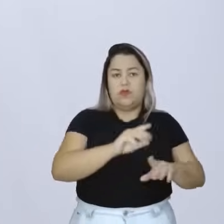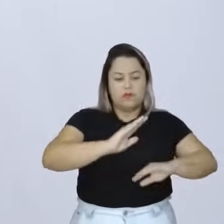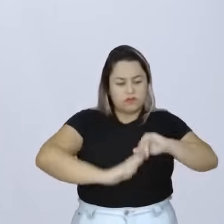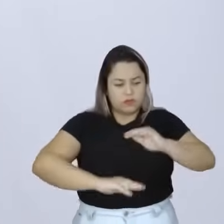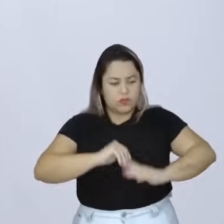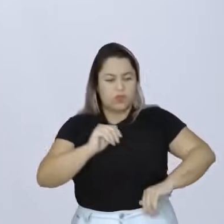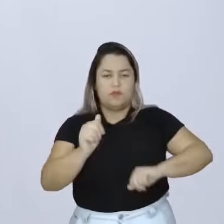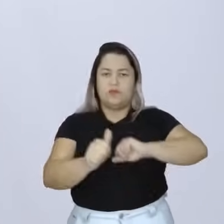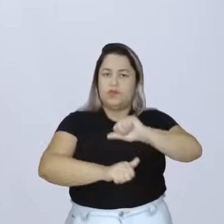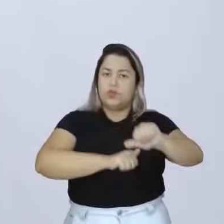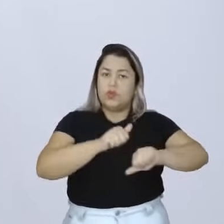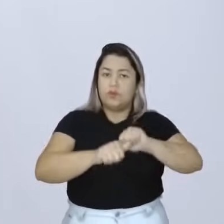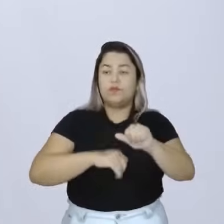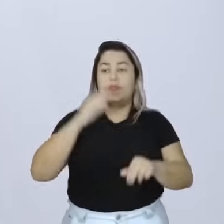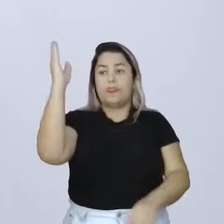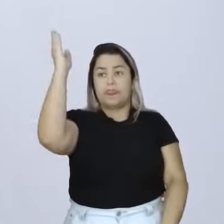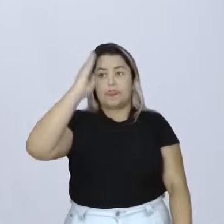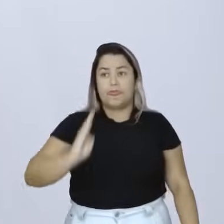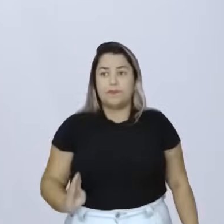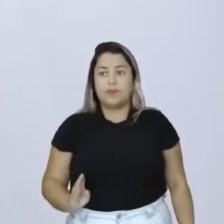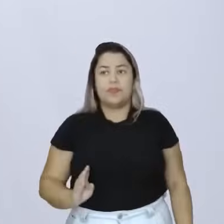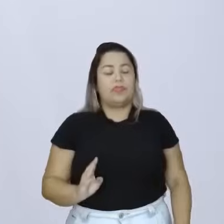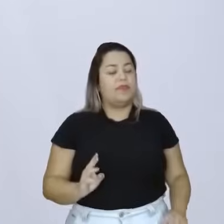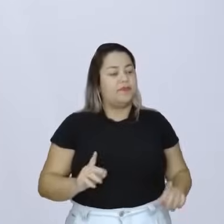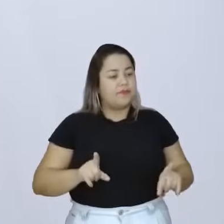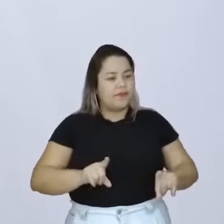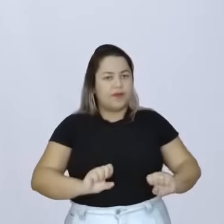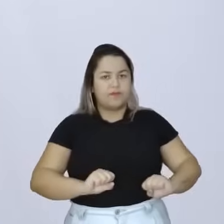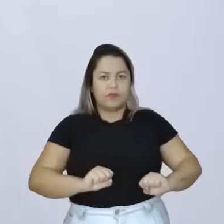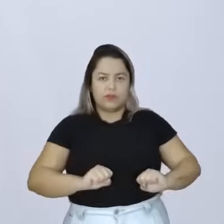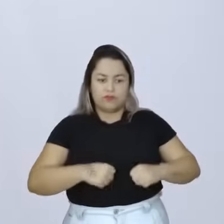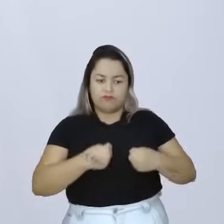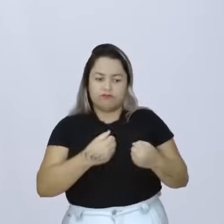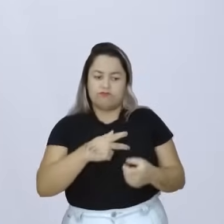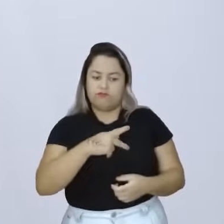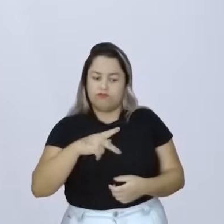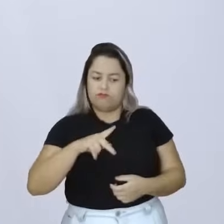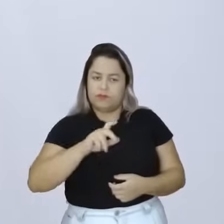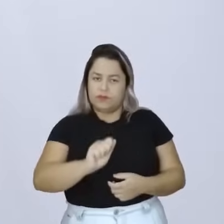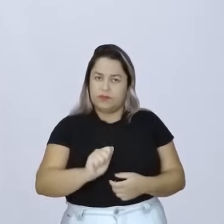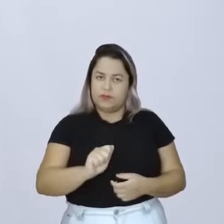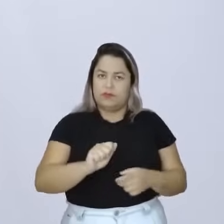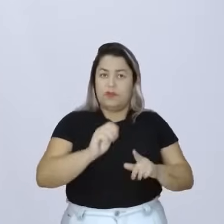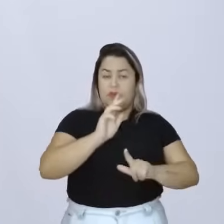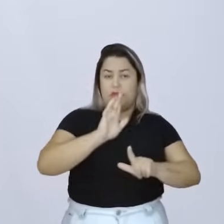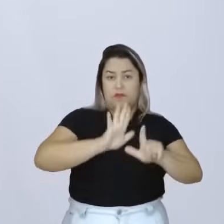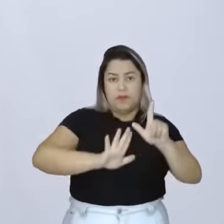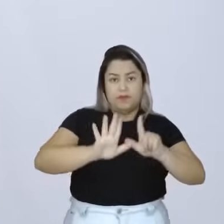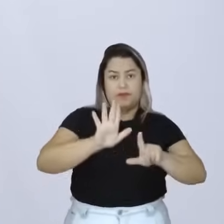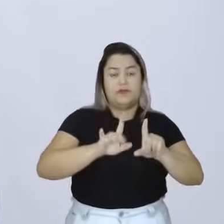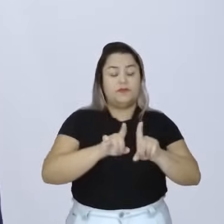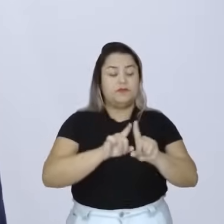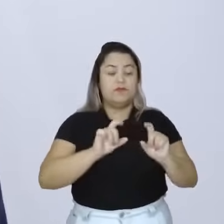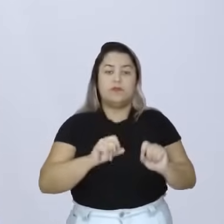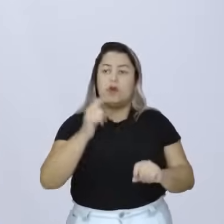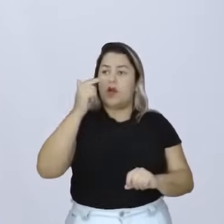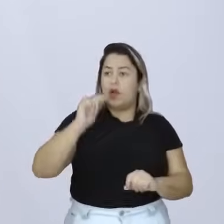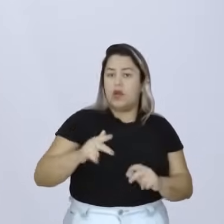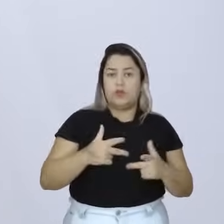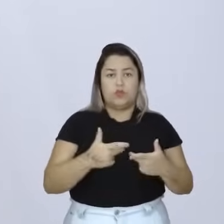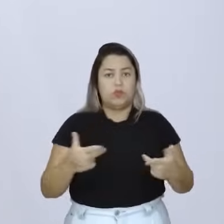isso teve um retrato muito forte nessas plenárias do PPA e na plataforma digital. Uma outra coisa é